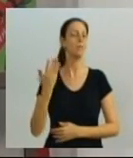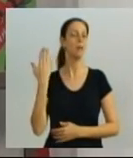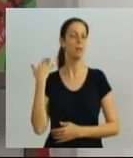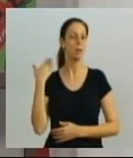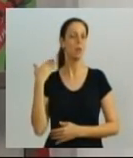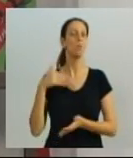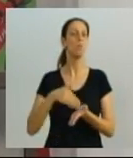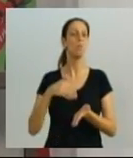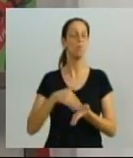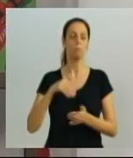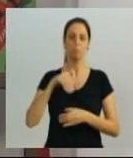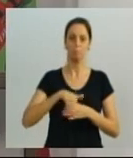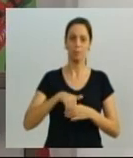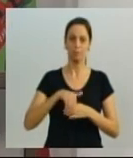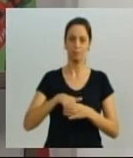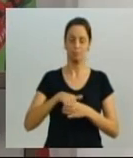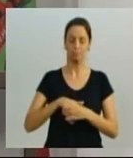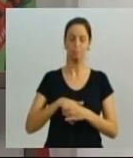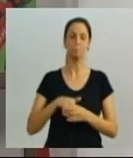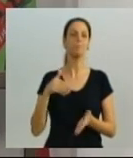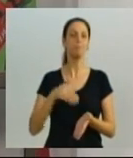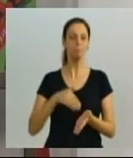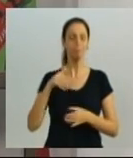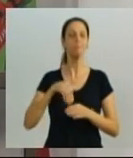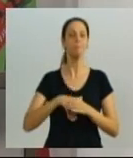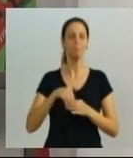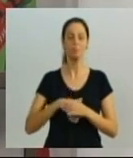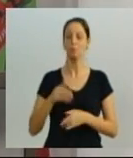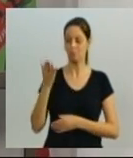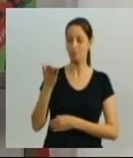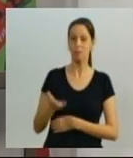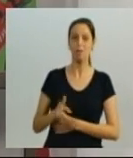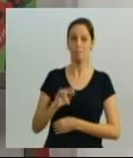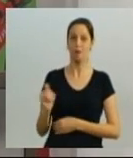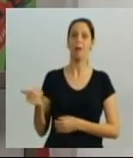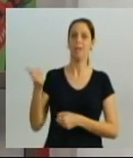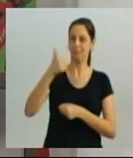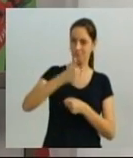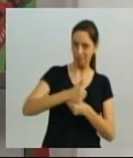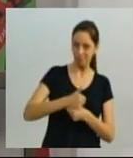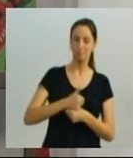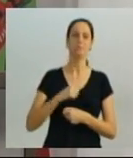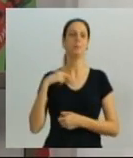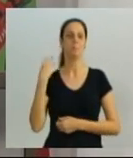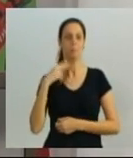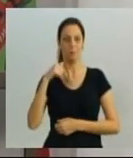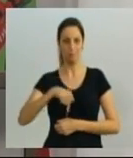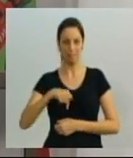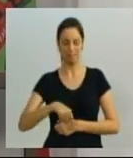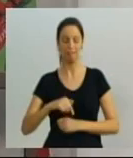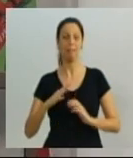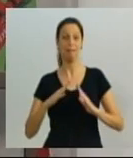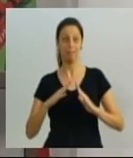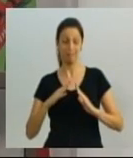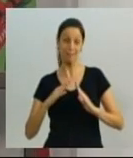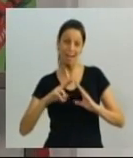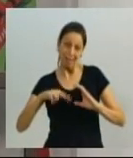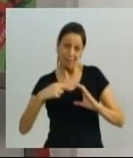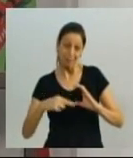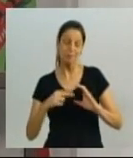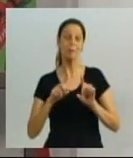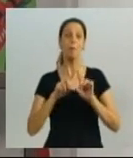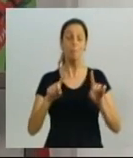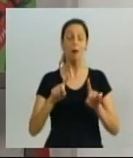meu querido Ito, Vossa Excelência que assume na próxima semana como vereador aqui nessa casa, nós tivemos um grande